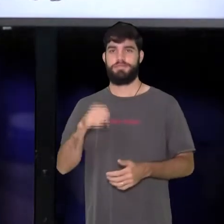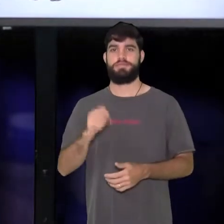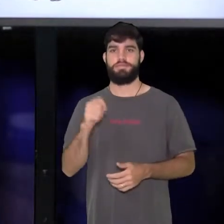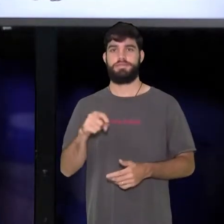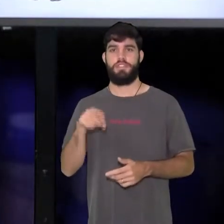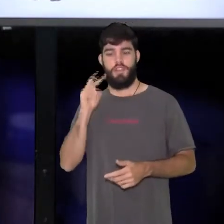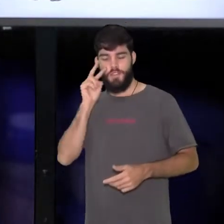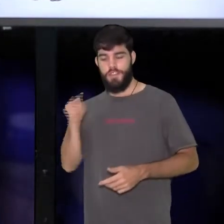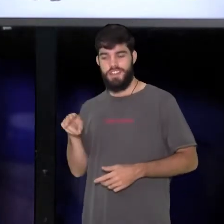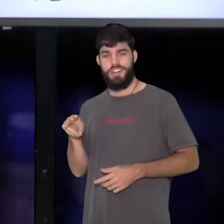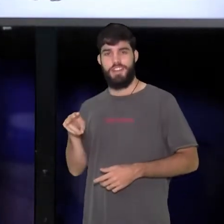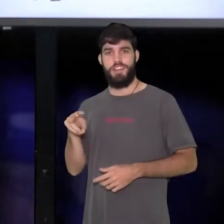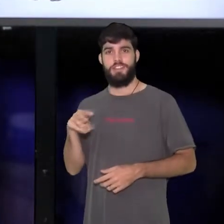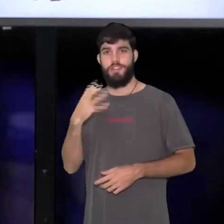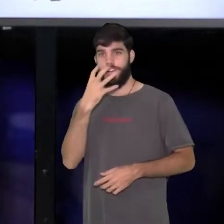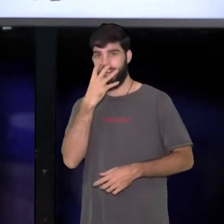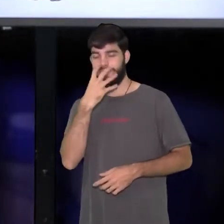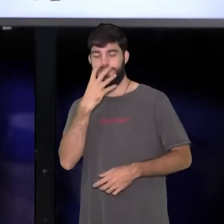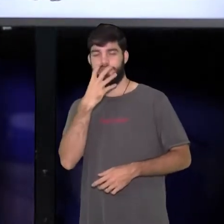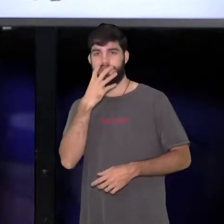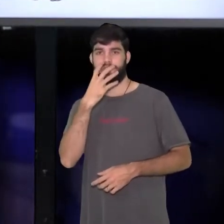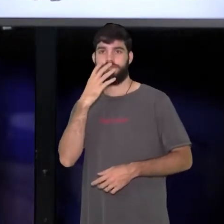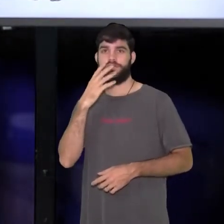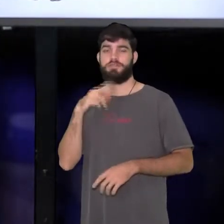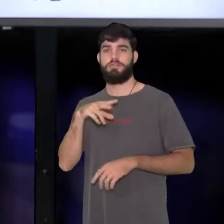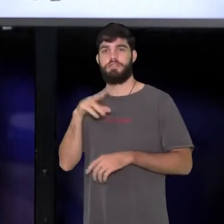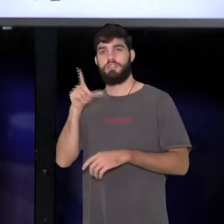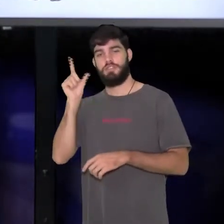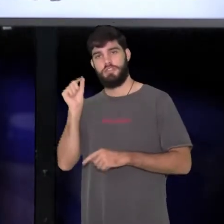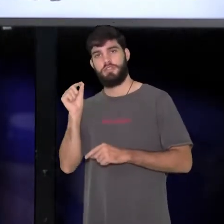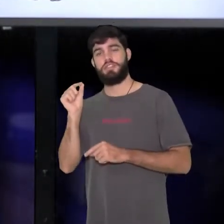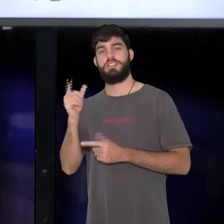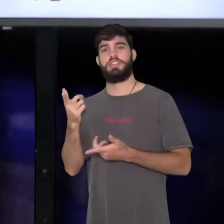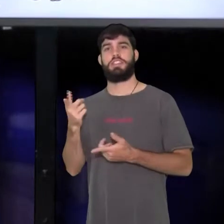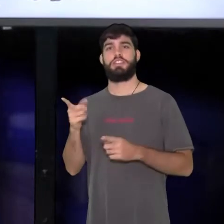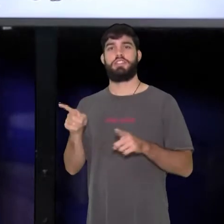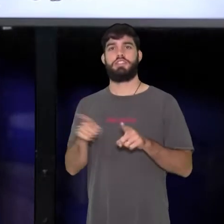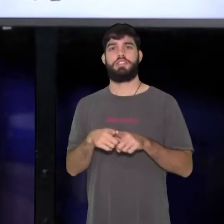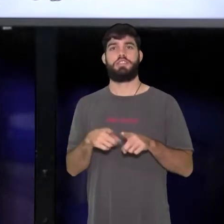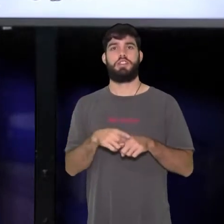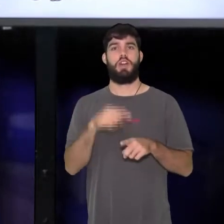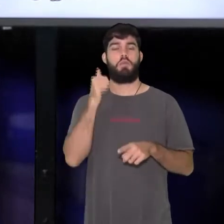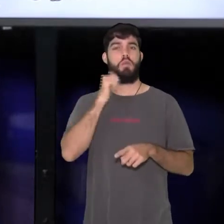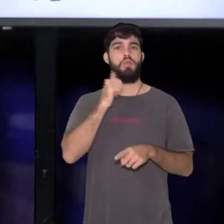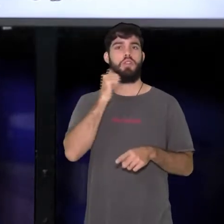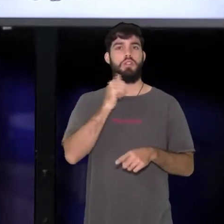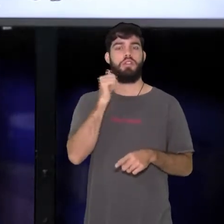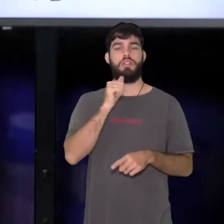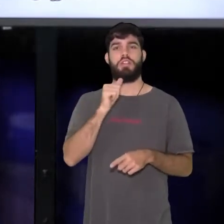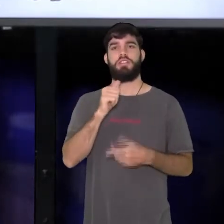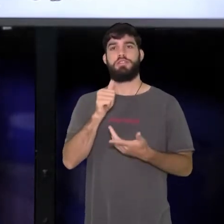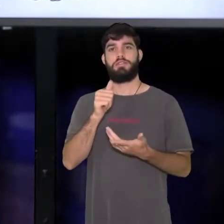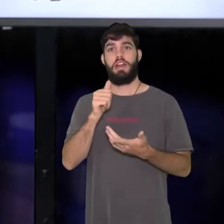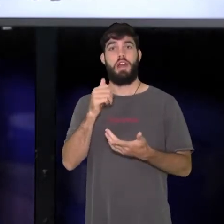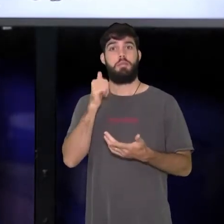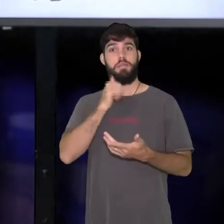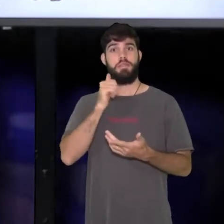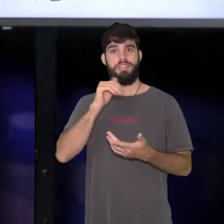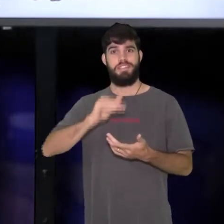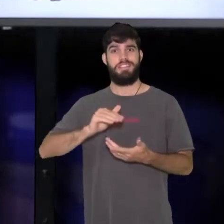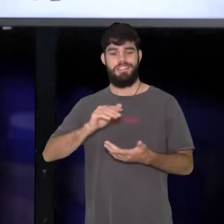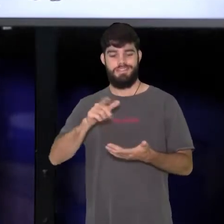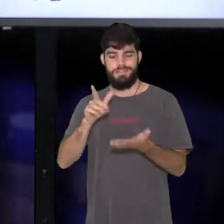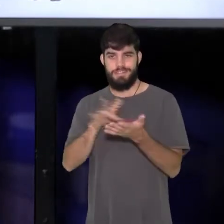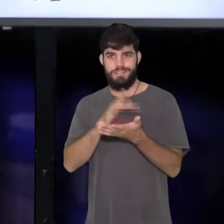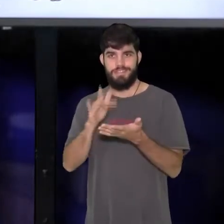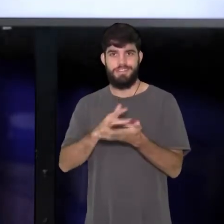criança está, cada um no seu mundo. Inclusive o animal está ali aproveitando muito bem, ó, dormindo. Ou seja,